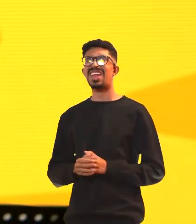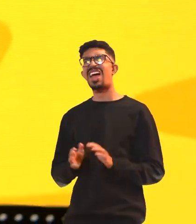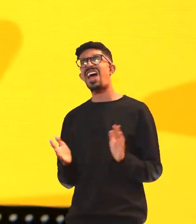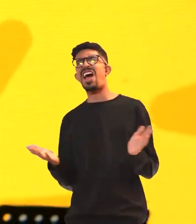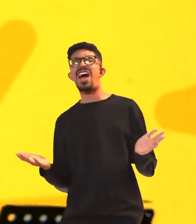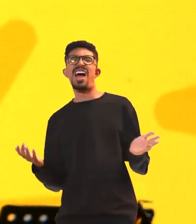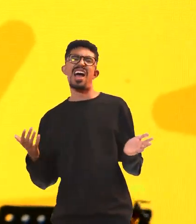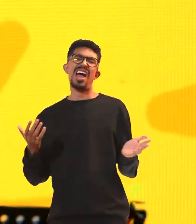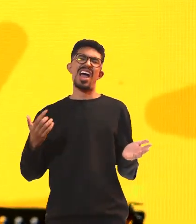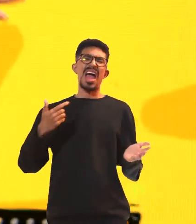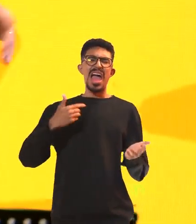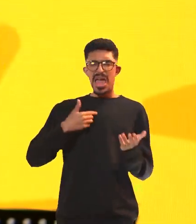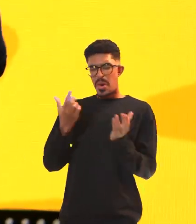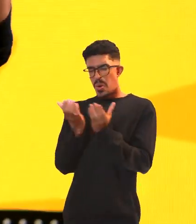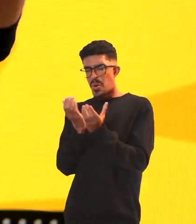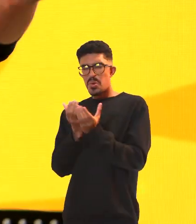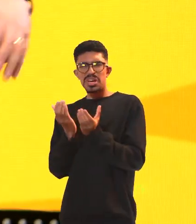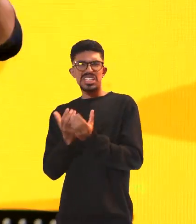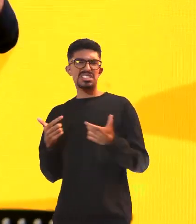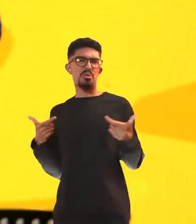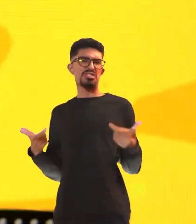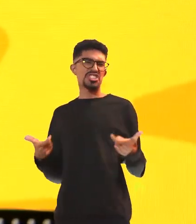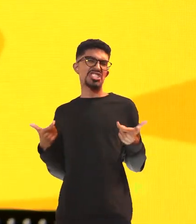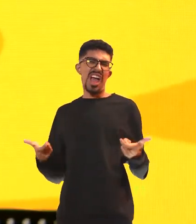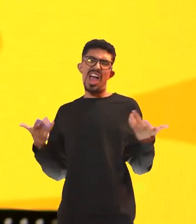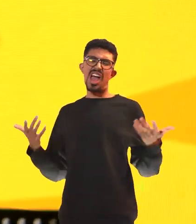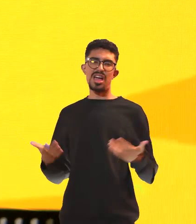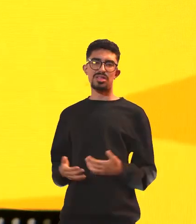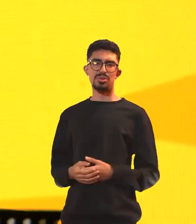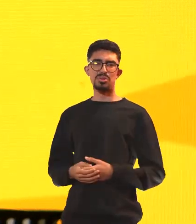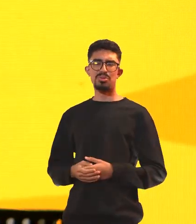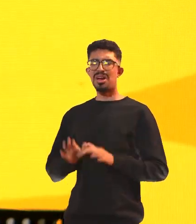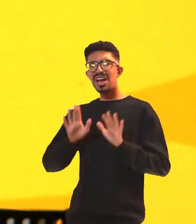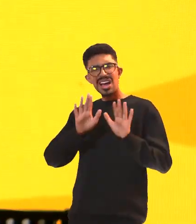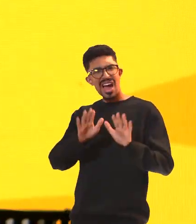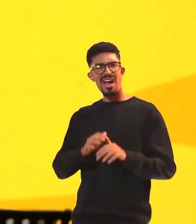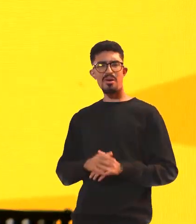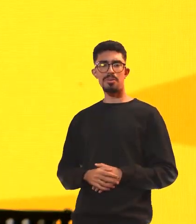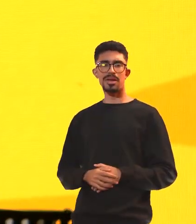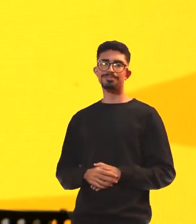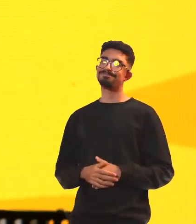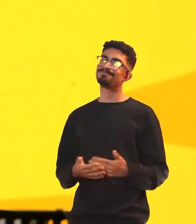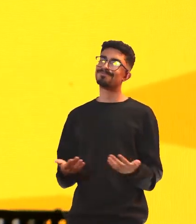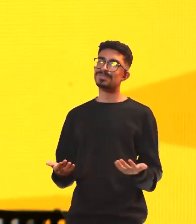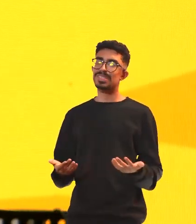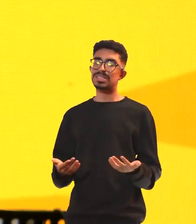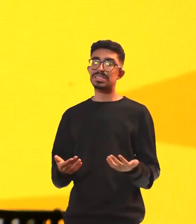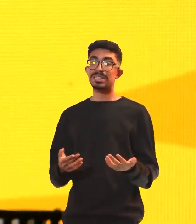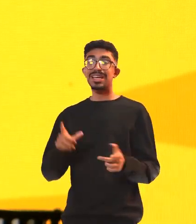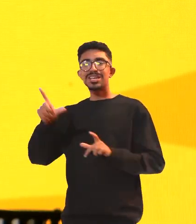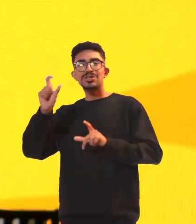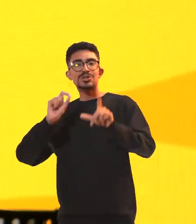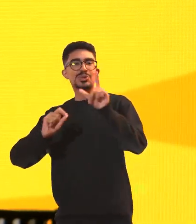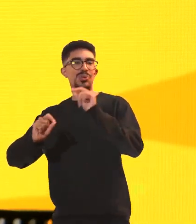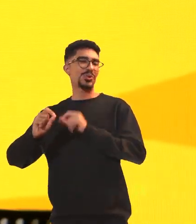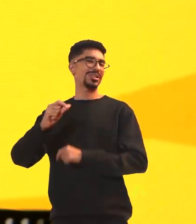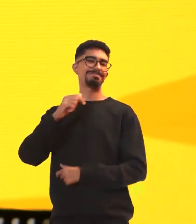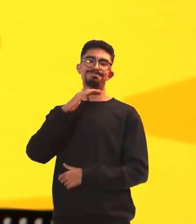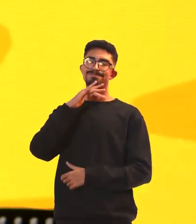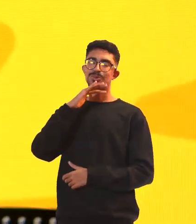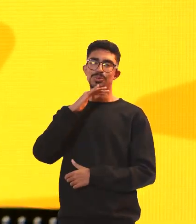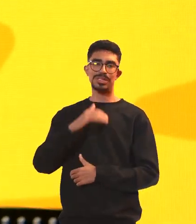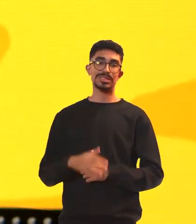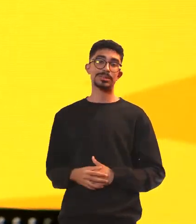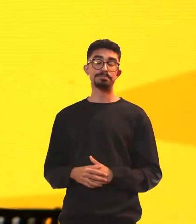chato. E pouco a pouco a gente vai abrindo concessões. Existem lugares que você não deveria estar, sabe? Nesses